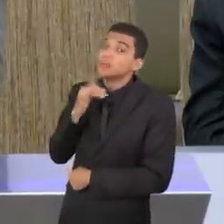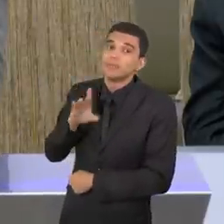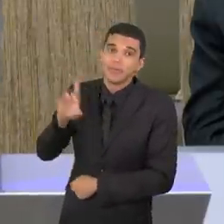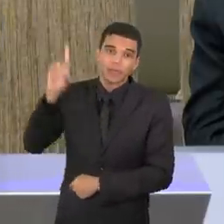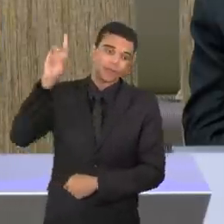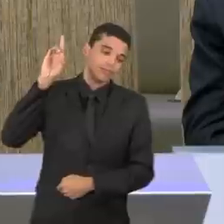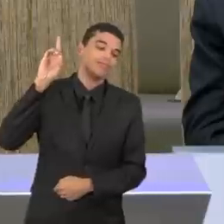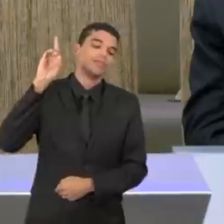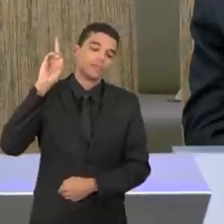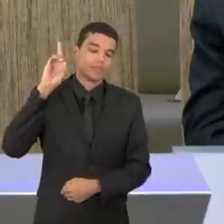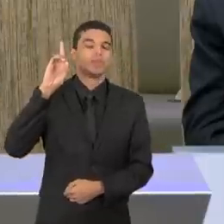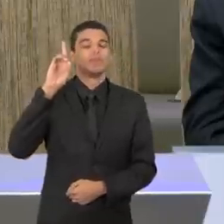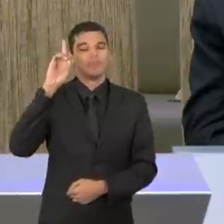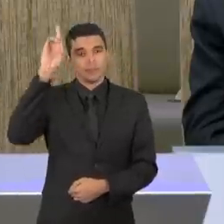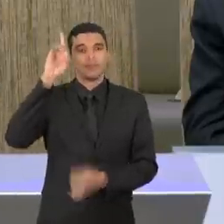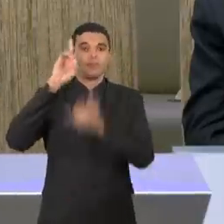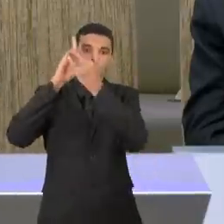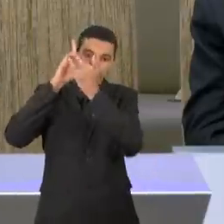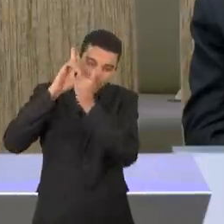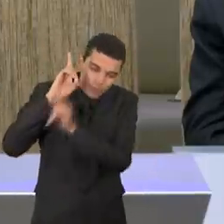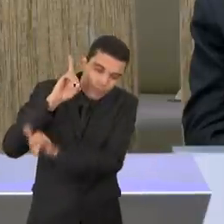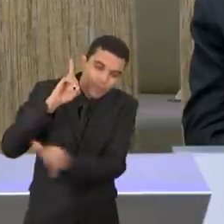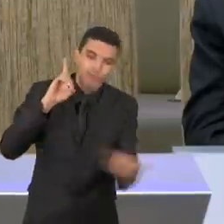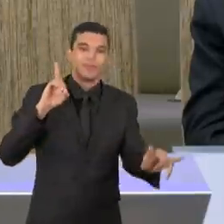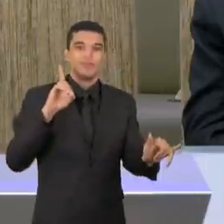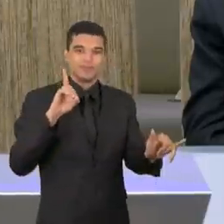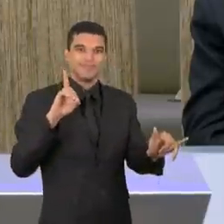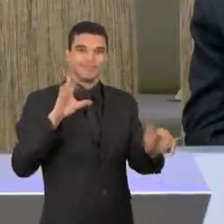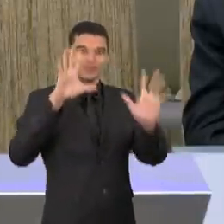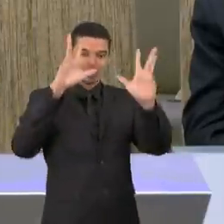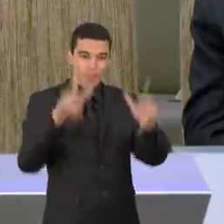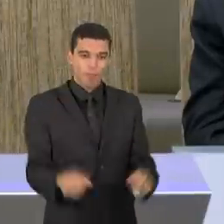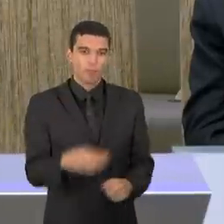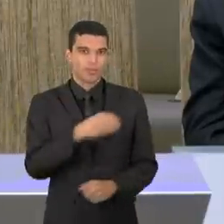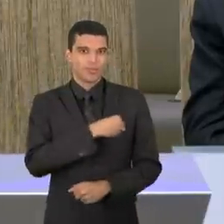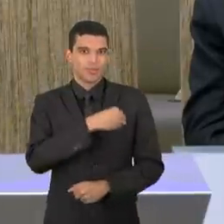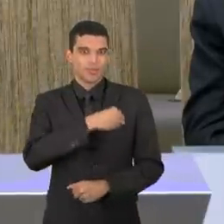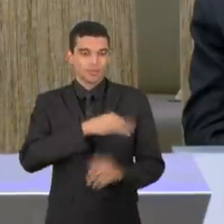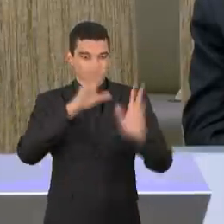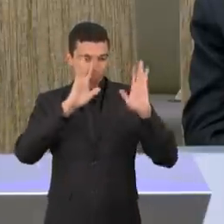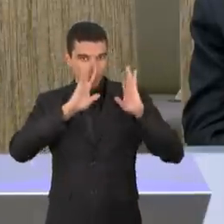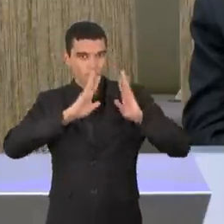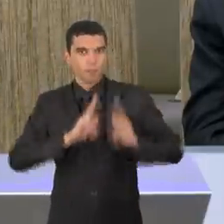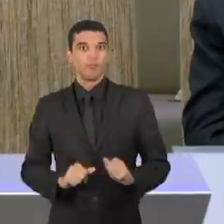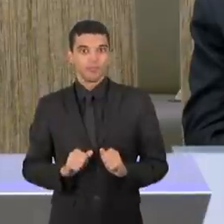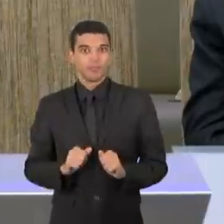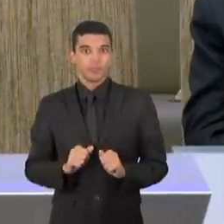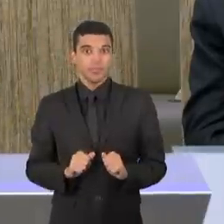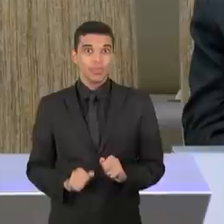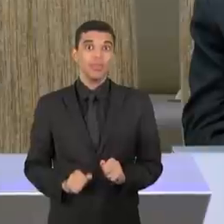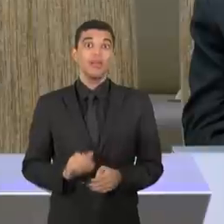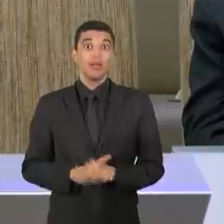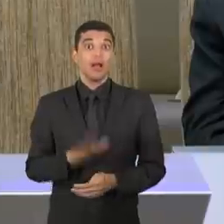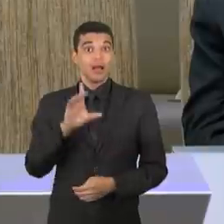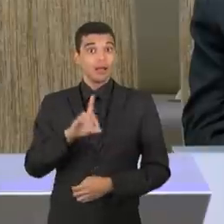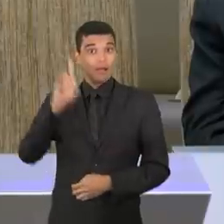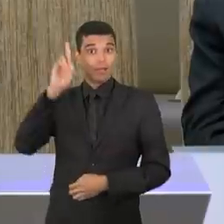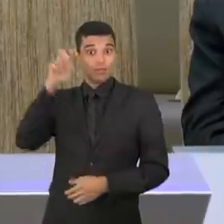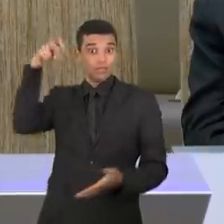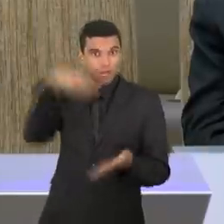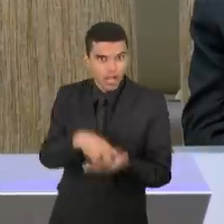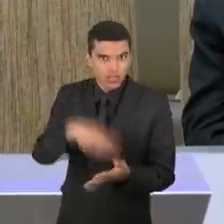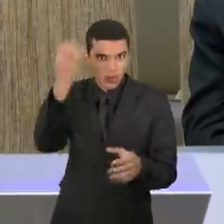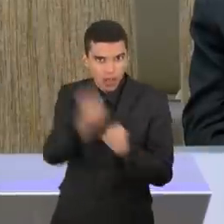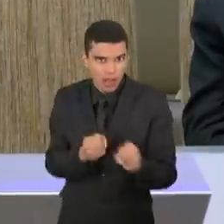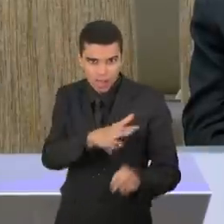filho do homem para que se arrependa. Isso aqui é mudança de atitude. É aquilo que qualquer pai faz quando o filho chega humilhado, pedindo desculpa,